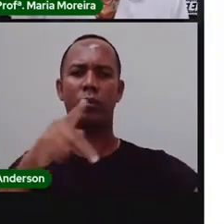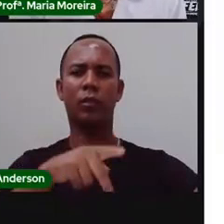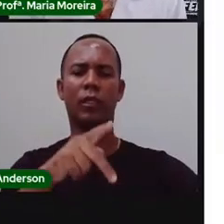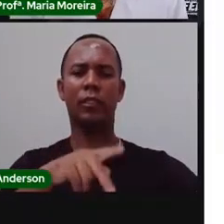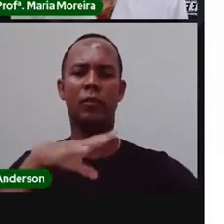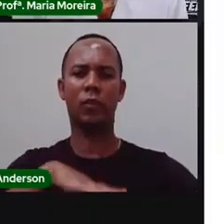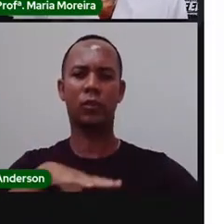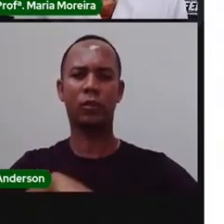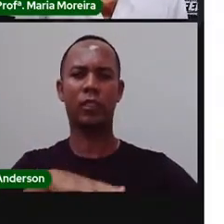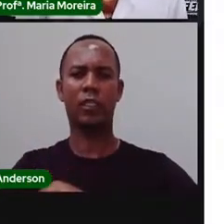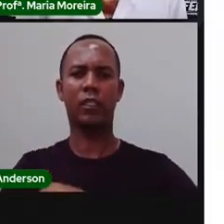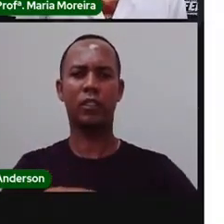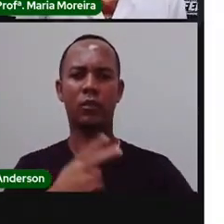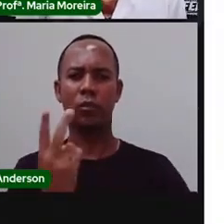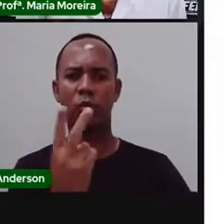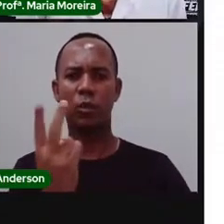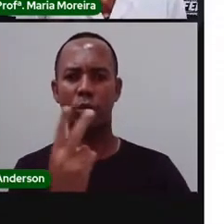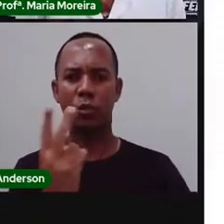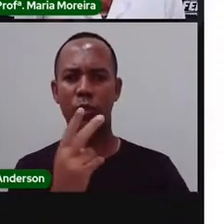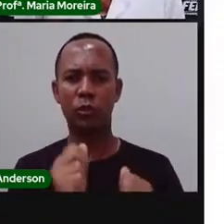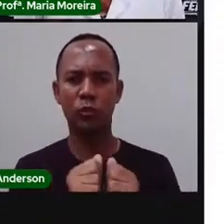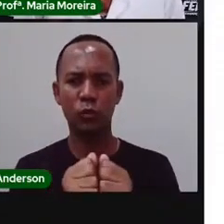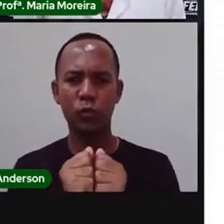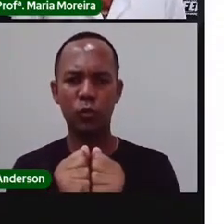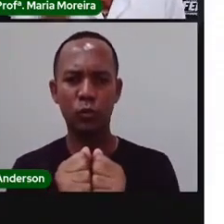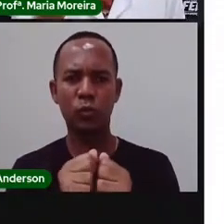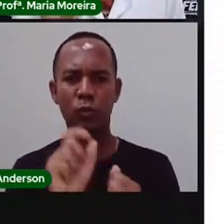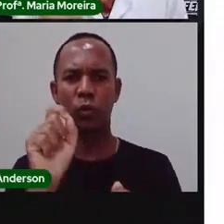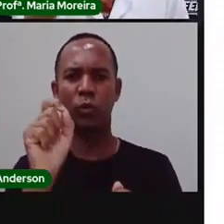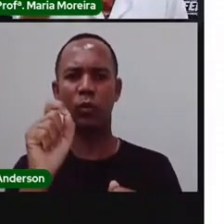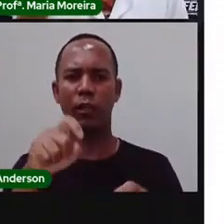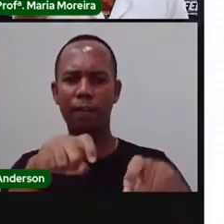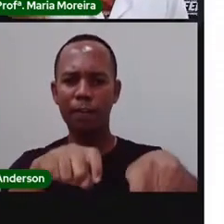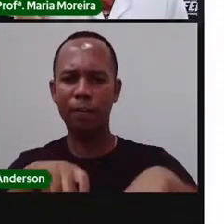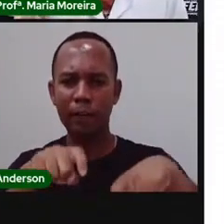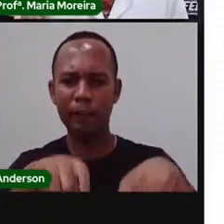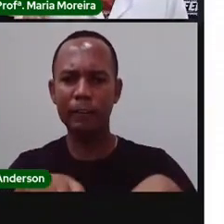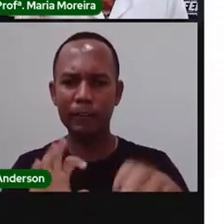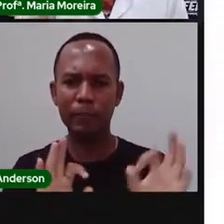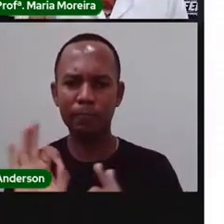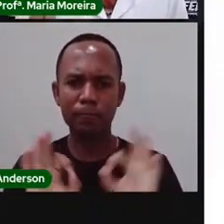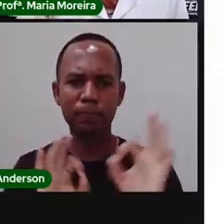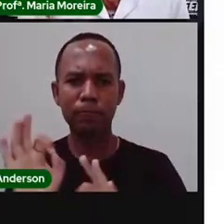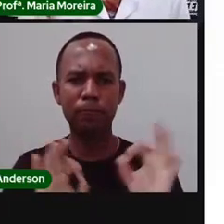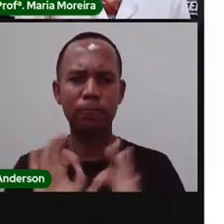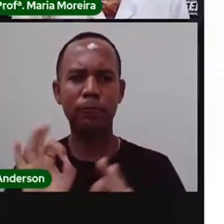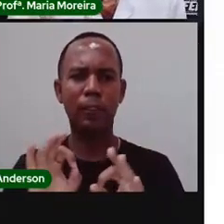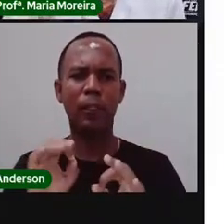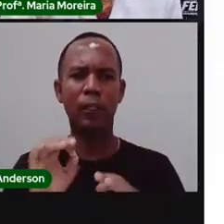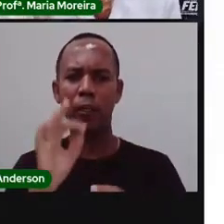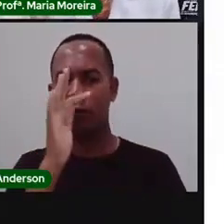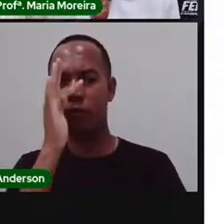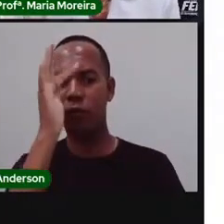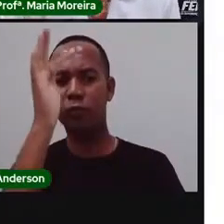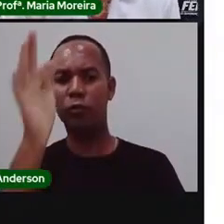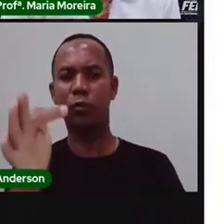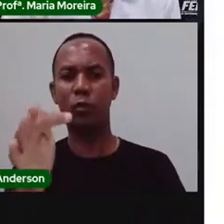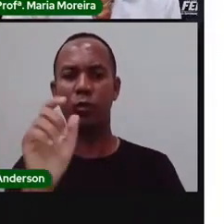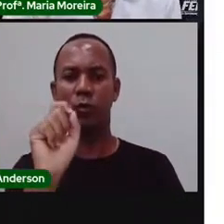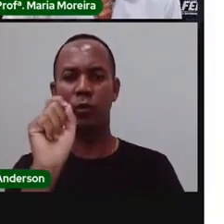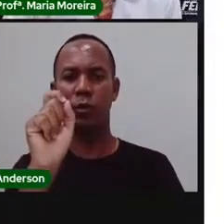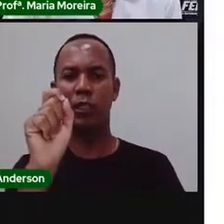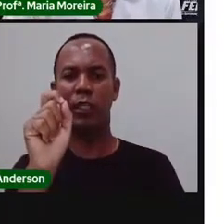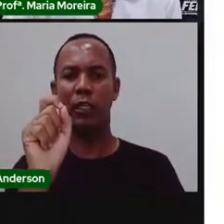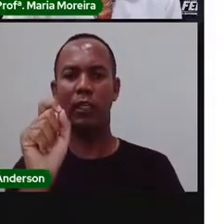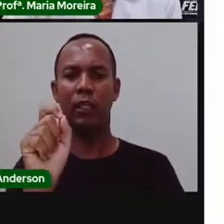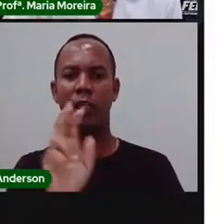Ana Brandoa fundam uma fazenda, que é a Fazenda Santana dos Olhos d'Água, que mais tarde, né, deu origem